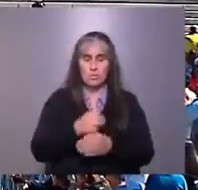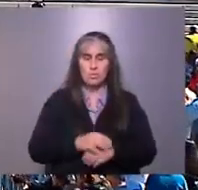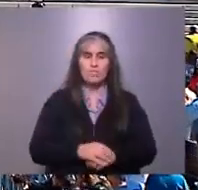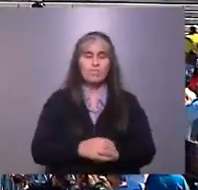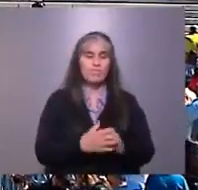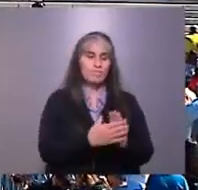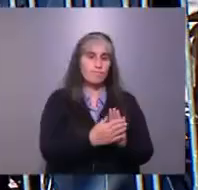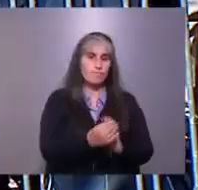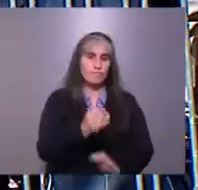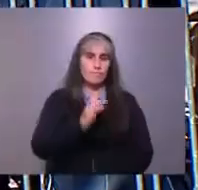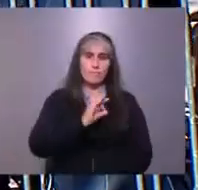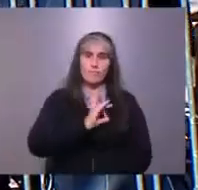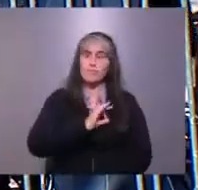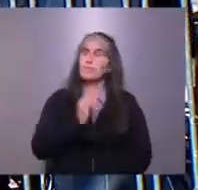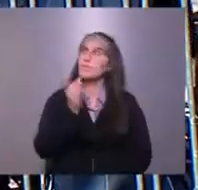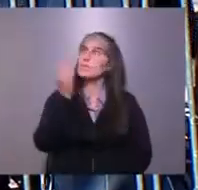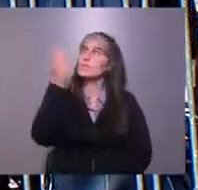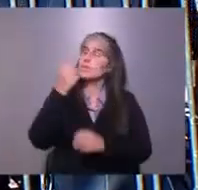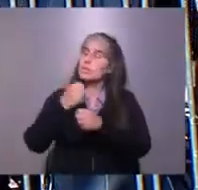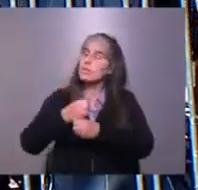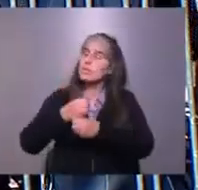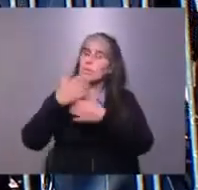Glória a vós,